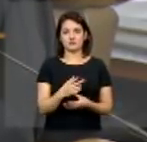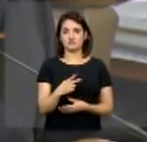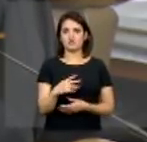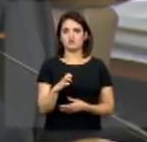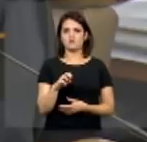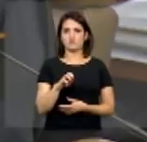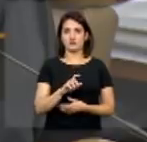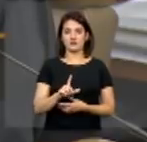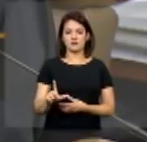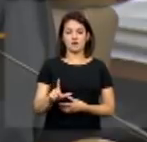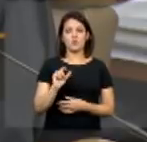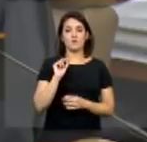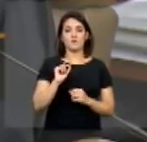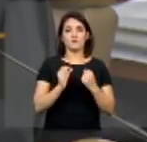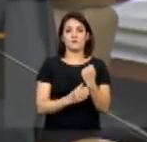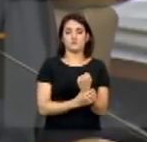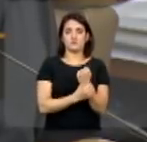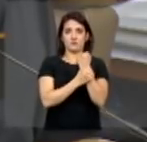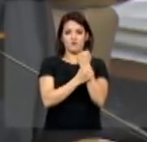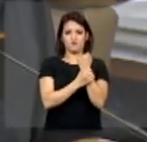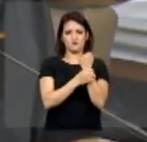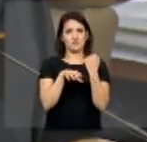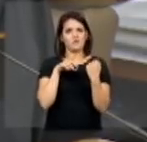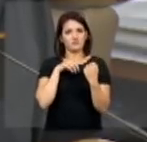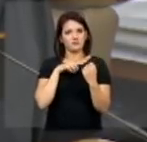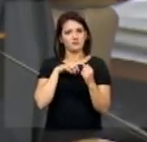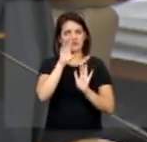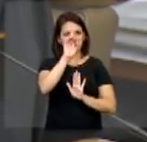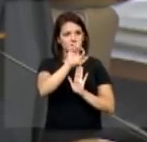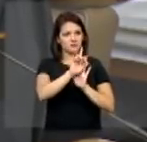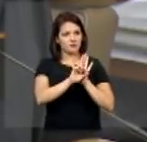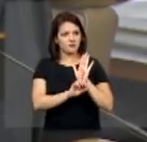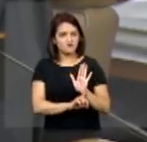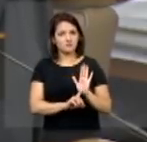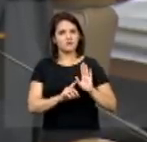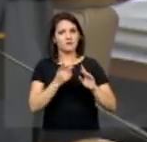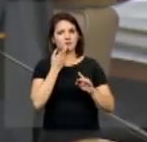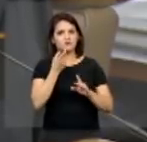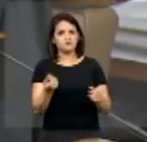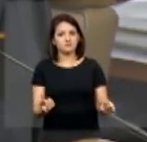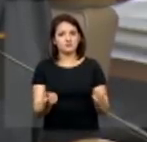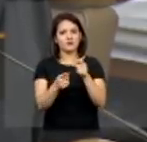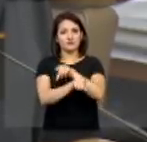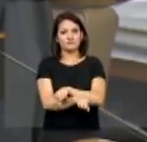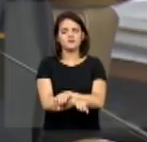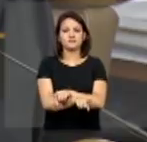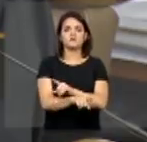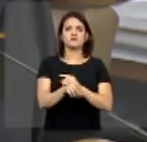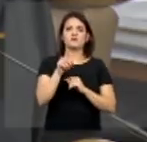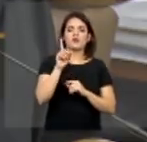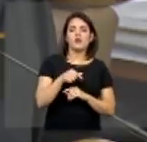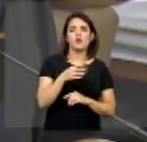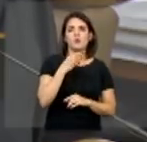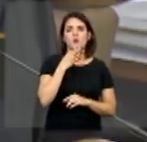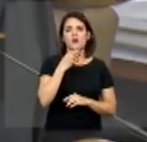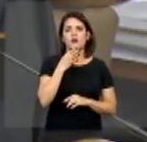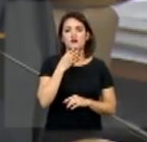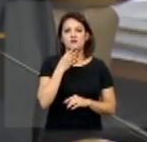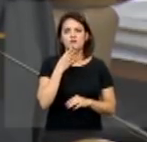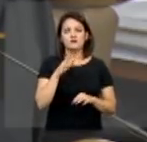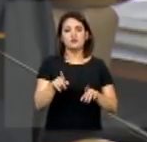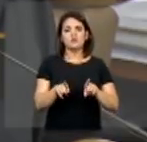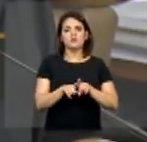garantia do contraditório vai além do conhecimento do alegado e da reação aí